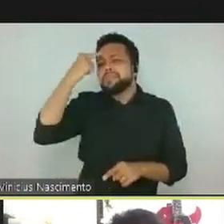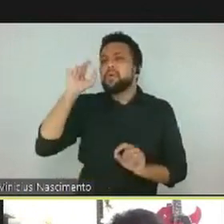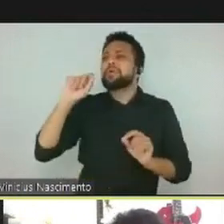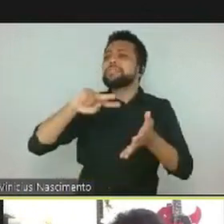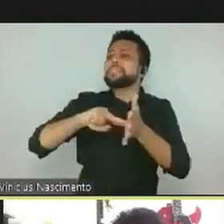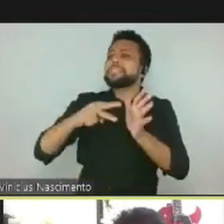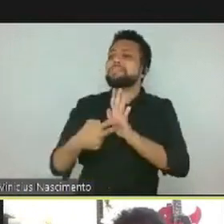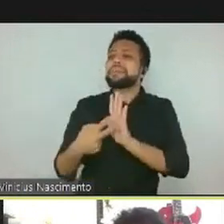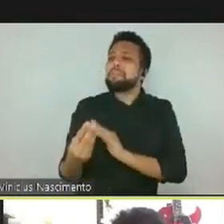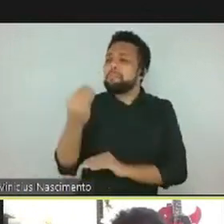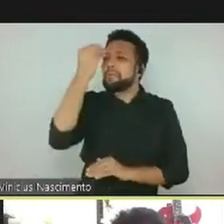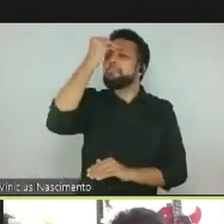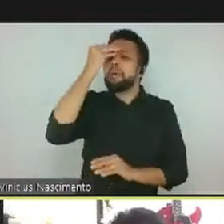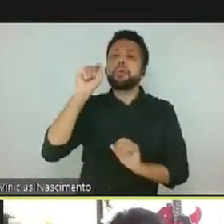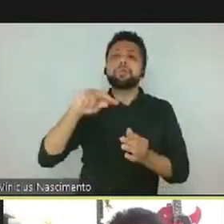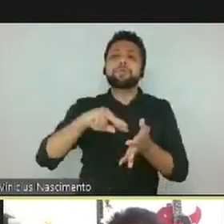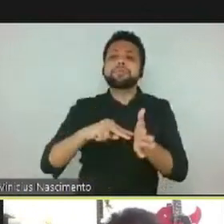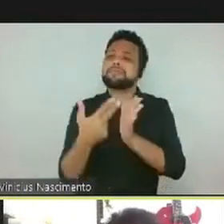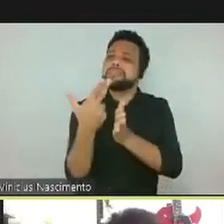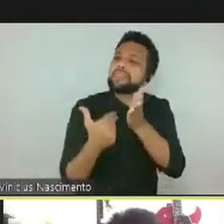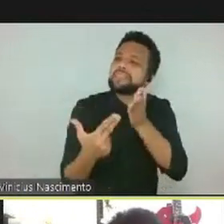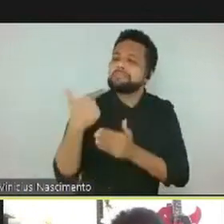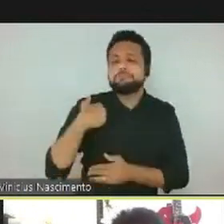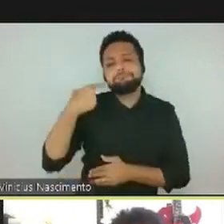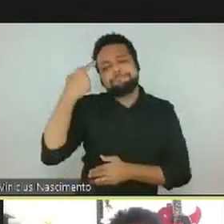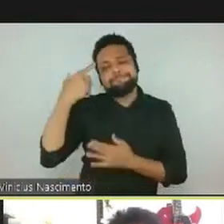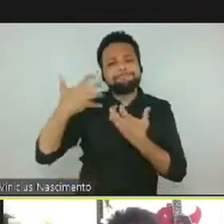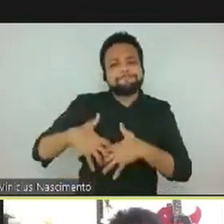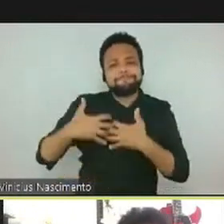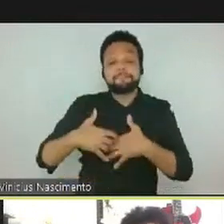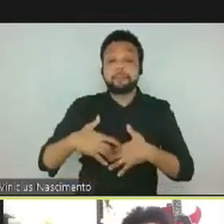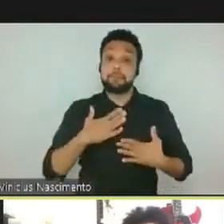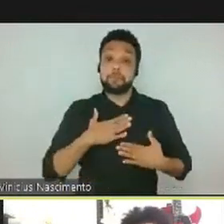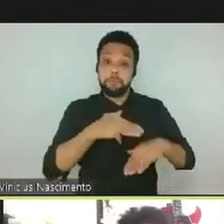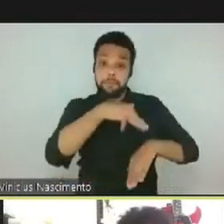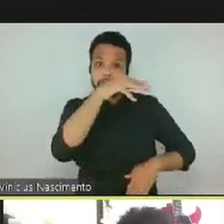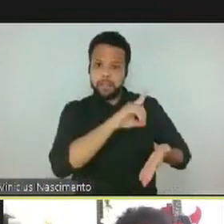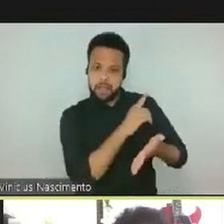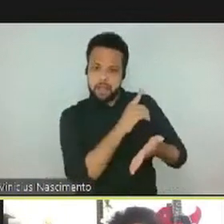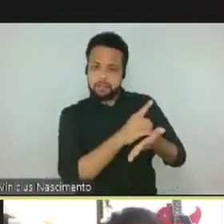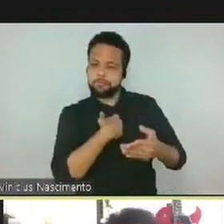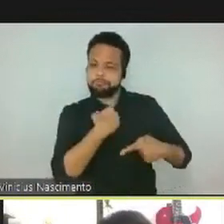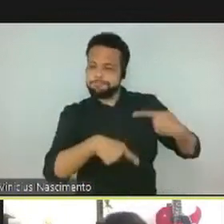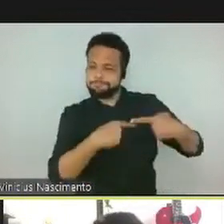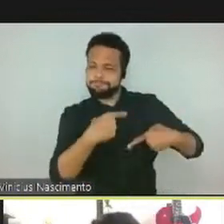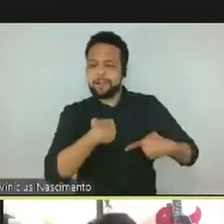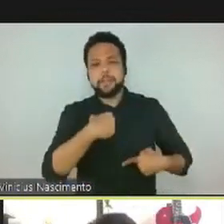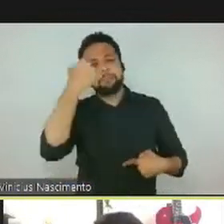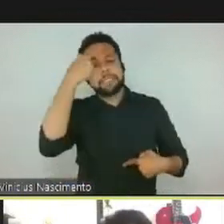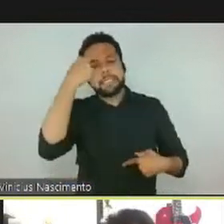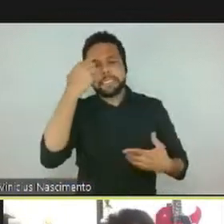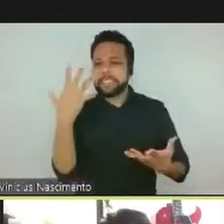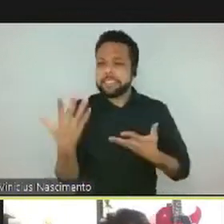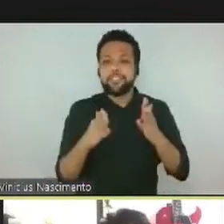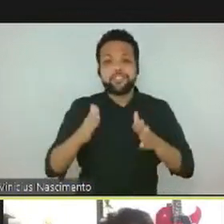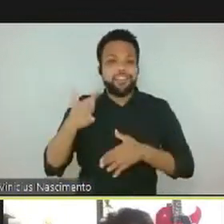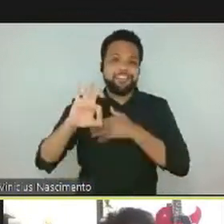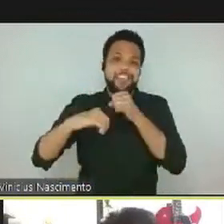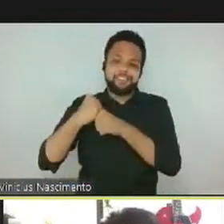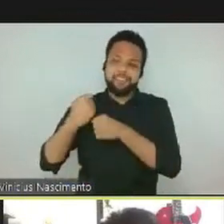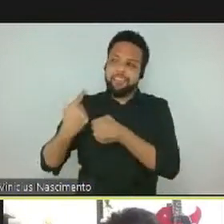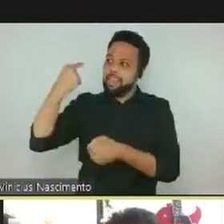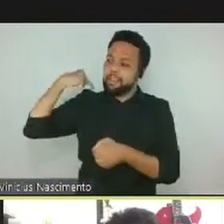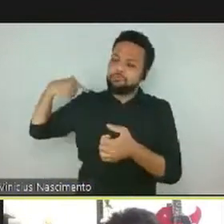essa memória? E eu discuti isso no meu mestrado e eu falei, será que eu estou desatualizado? Eu vou olhar, né, no momento em que eu